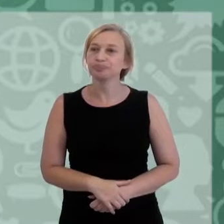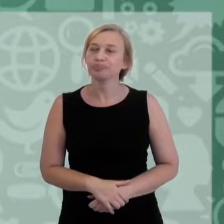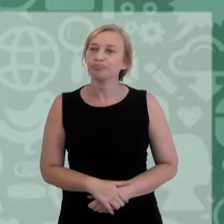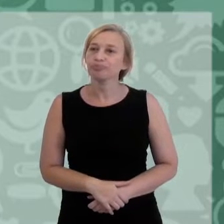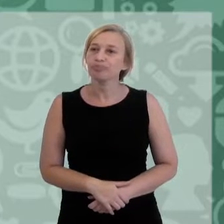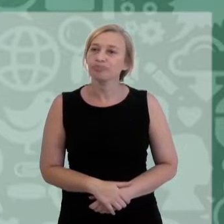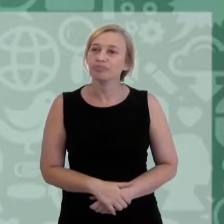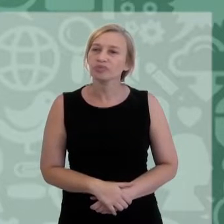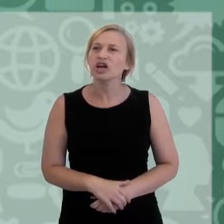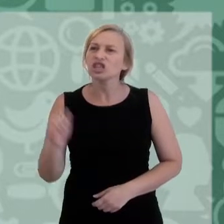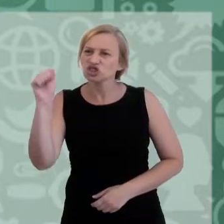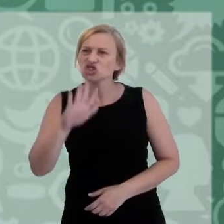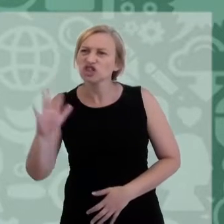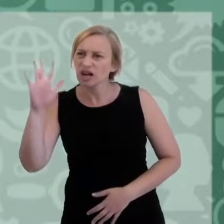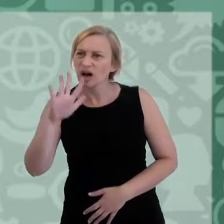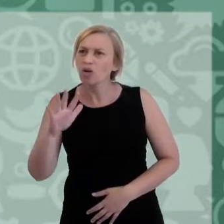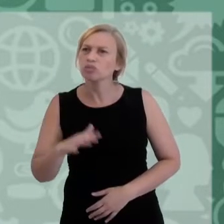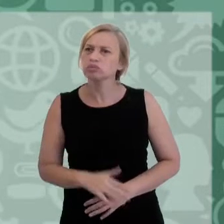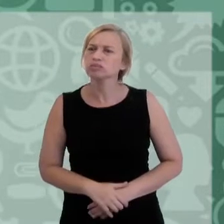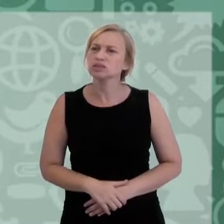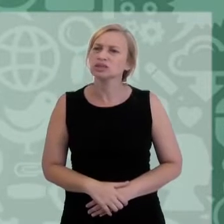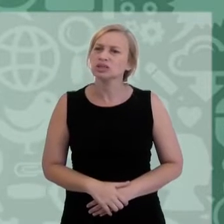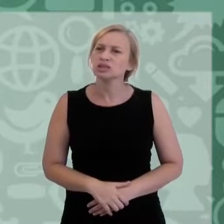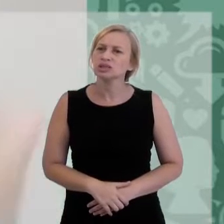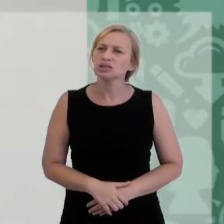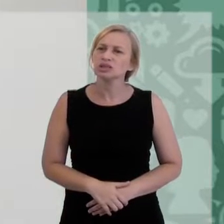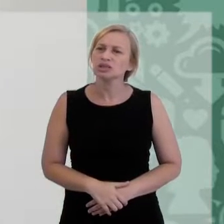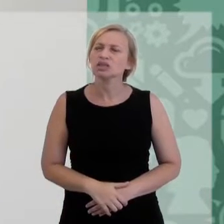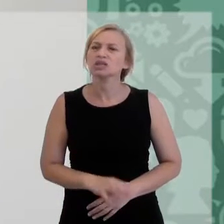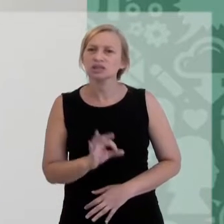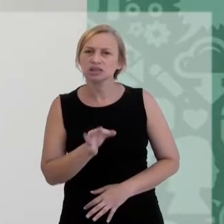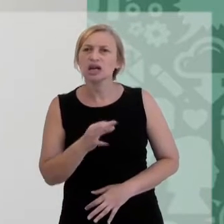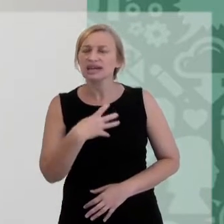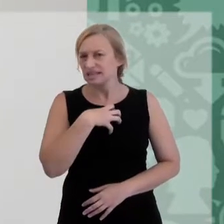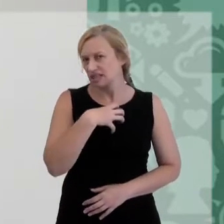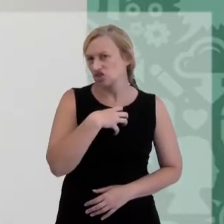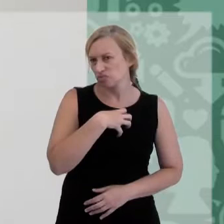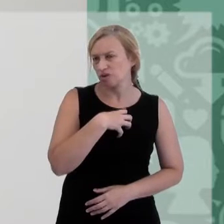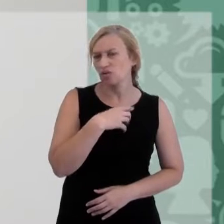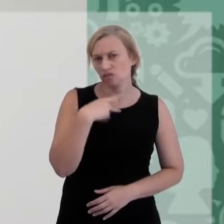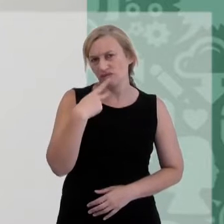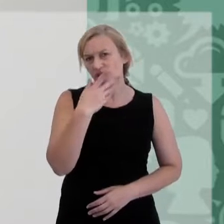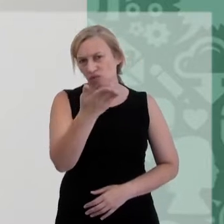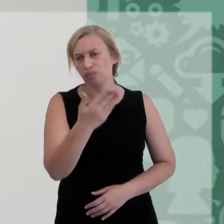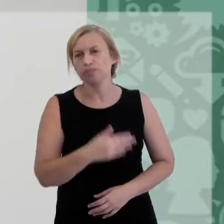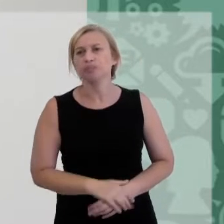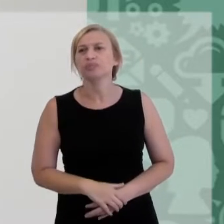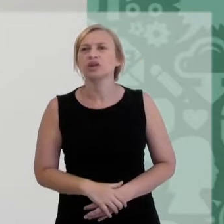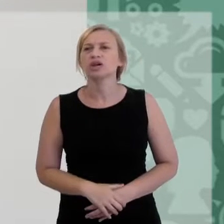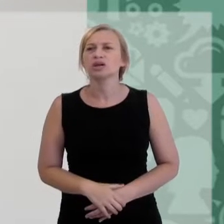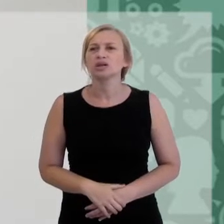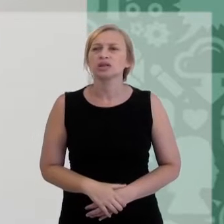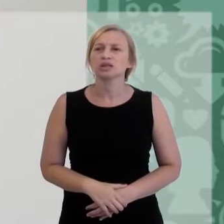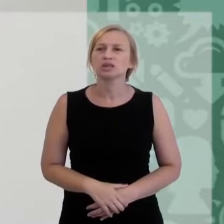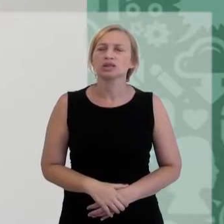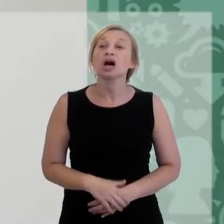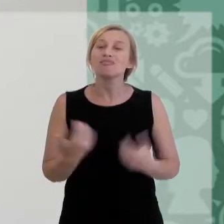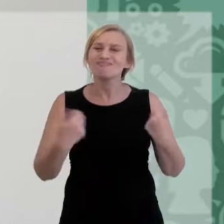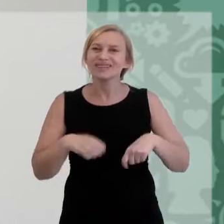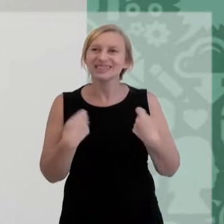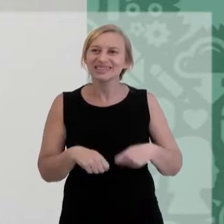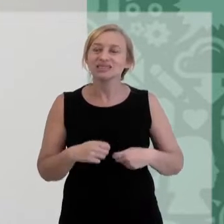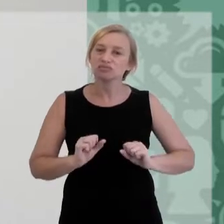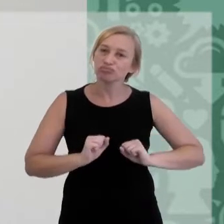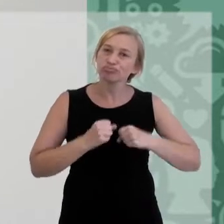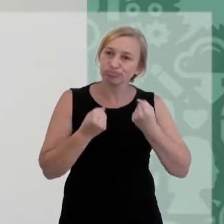Sim. De um modo geral, a gente sente coisas, né? O ser humano, de fato, tem sentimentos, como você falou. E a gente